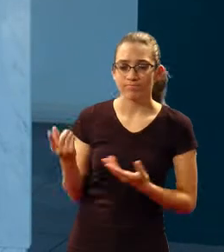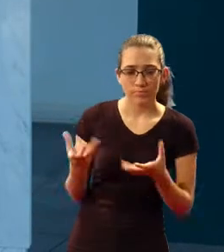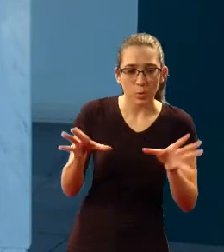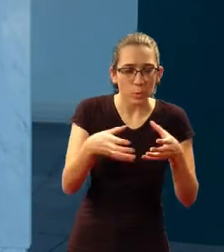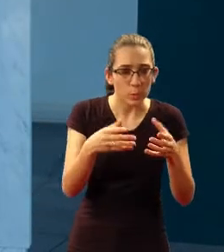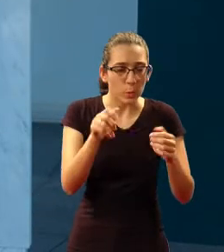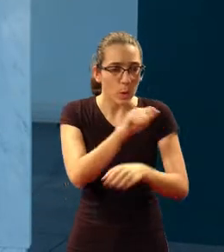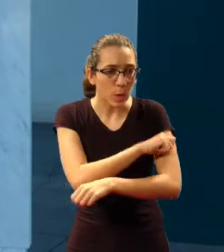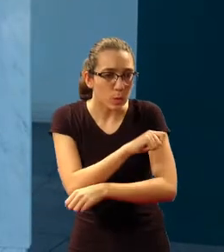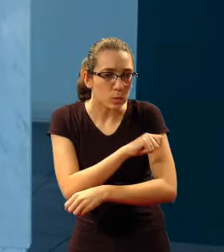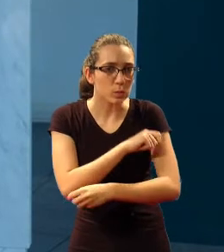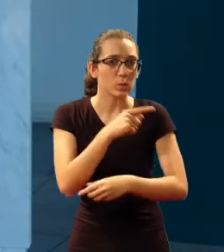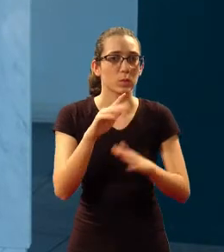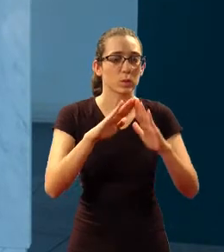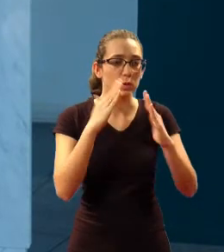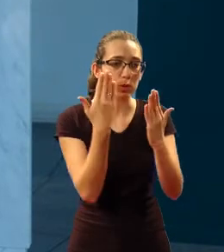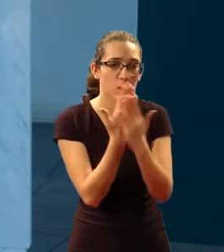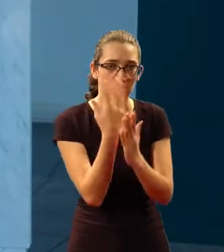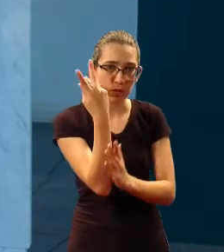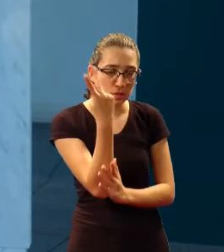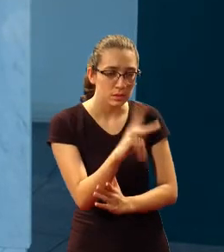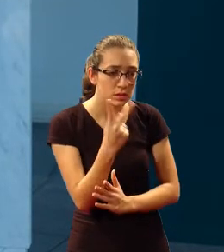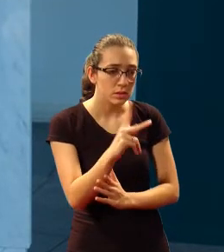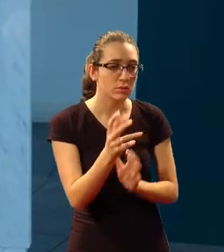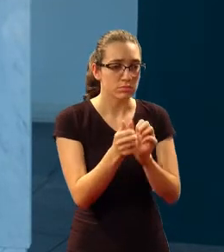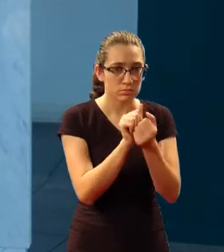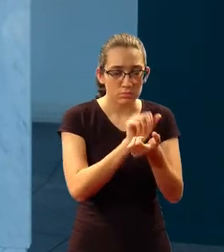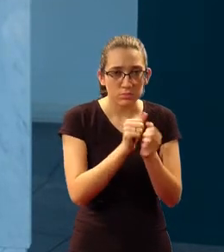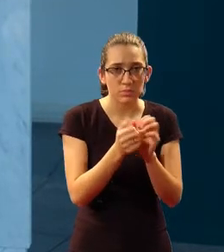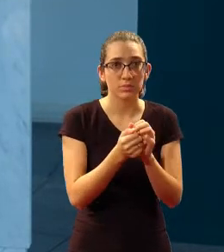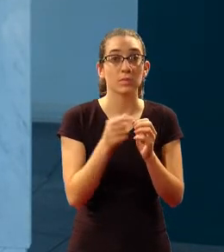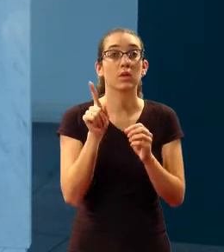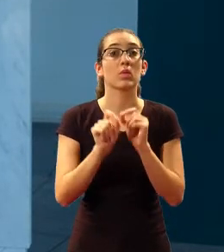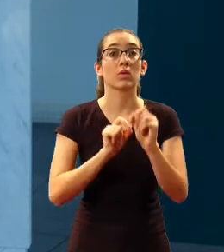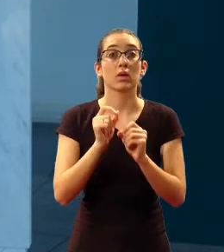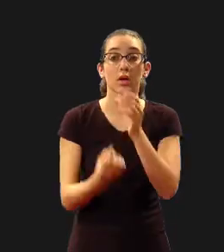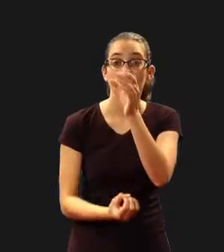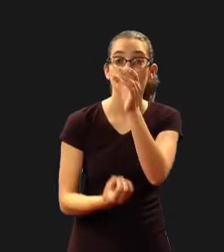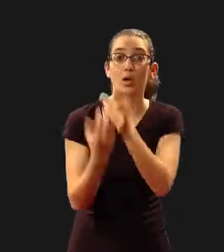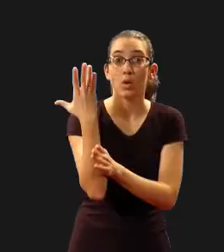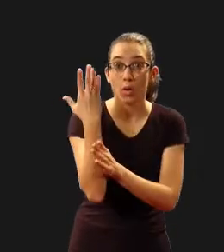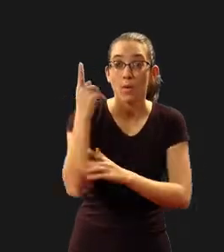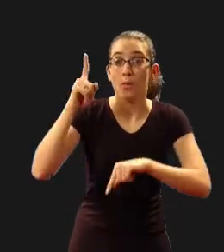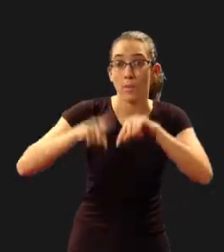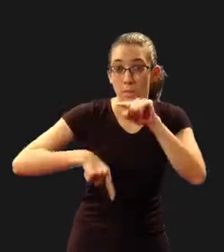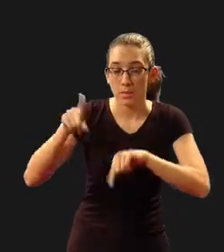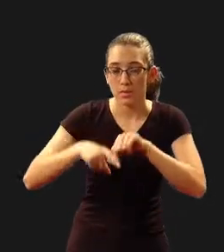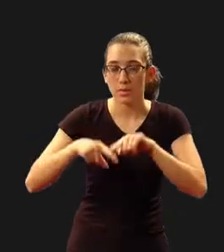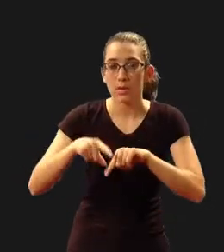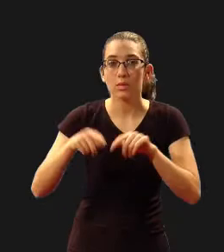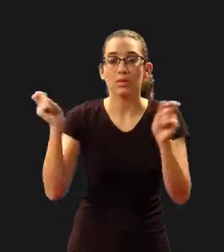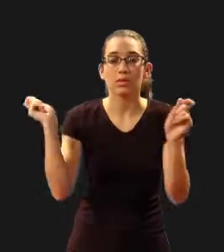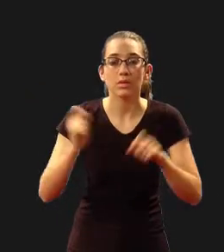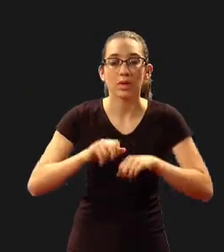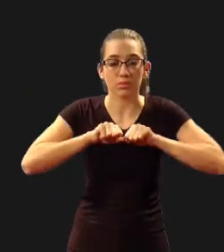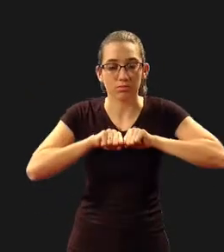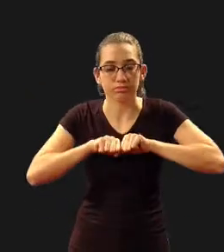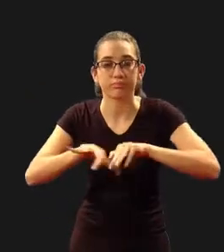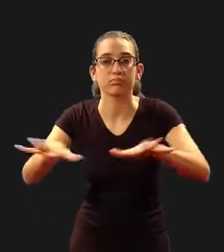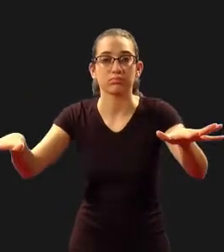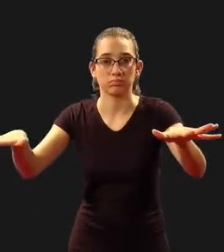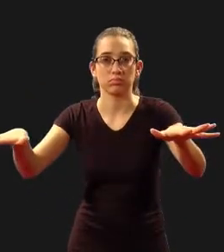de alunos, seu estúdio, sua escola de artes, ele produz materiais que sejam de